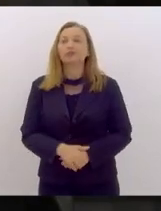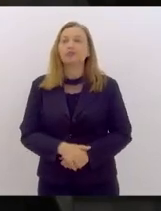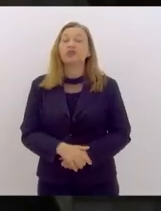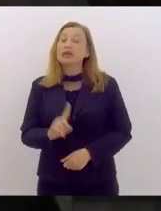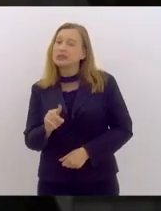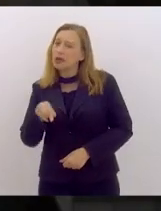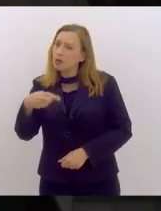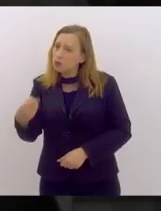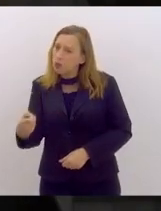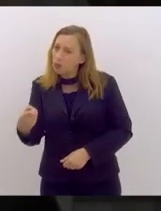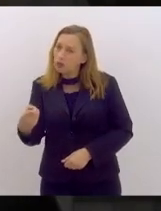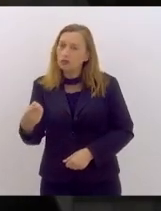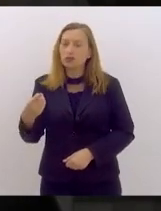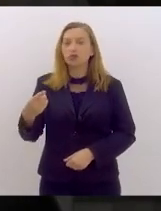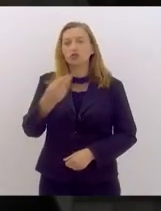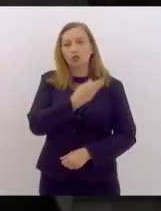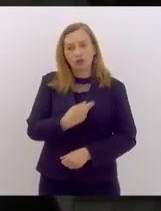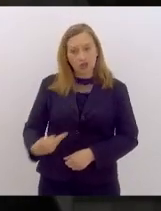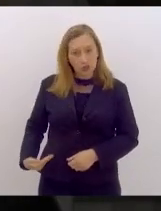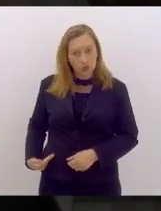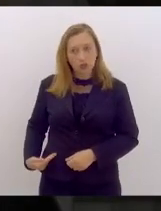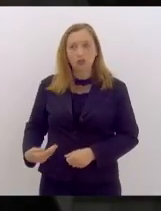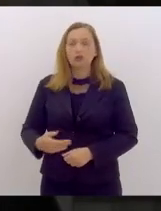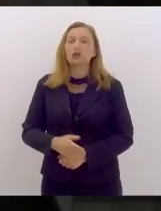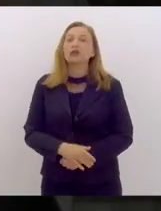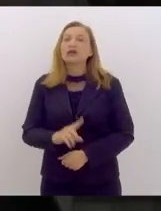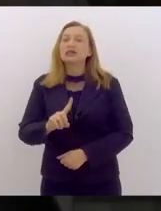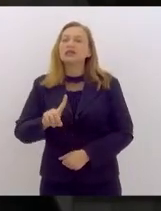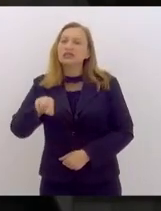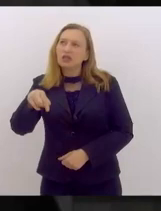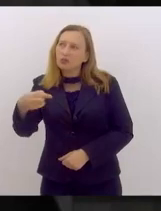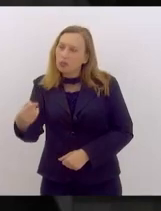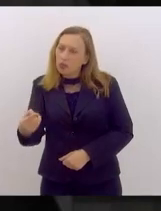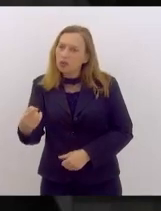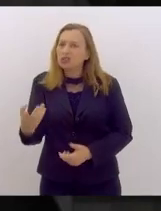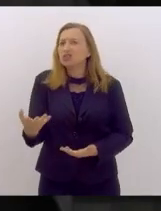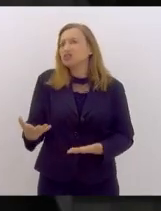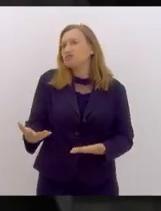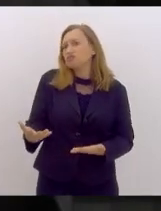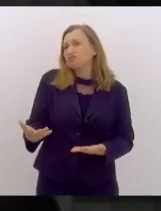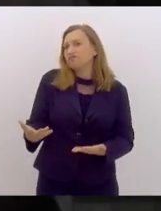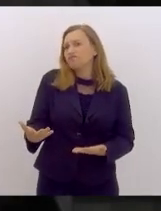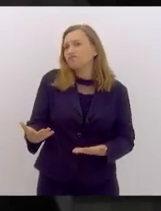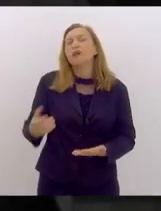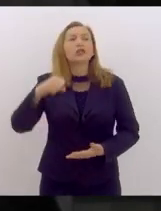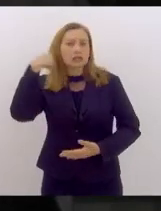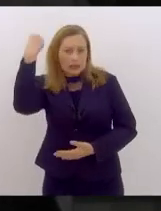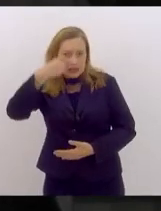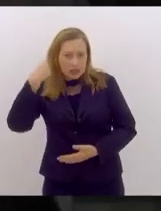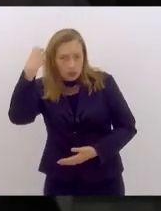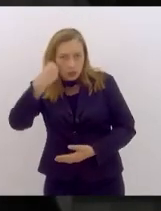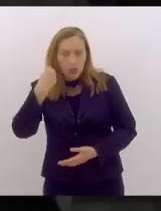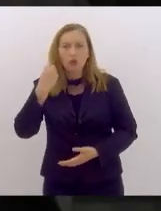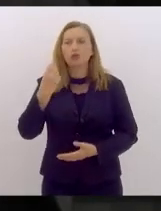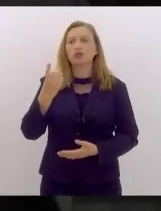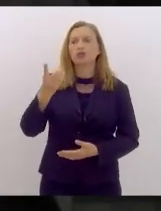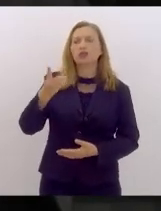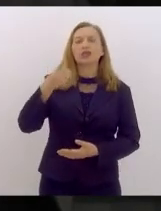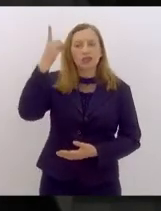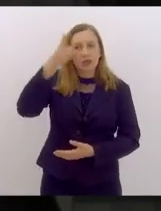e depois é de Governador e posteriormente adicionador